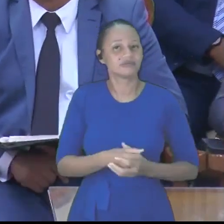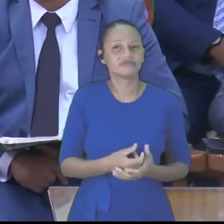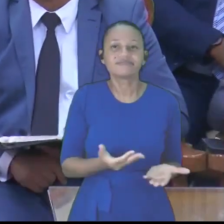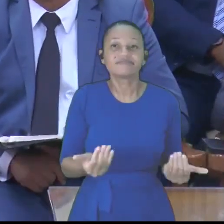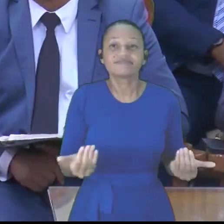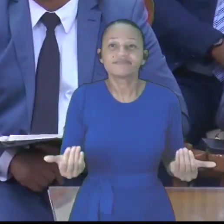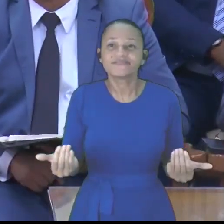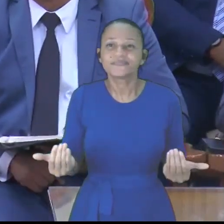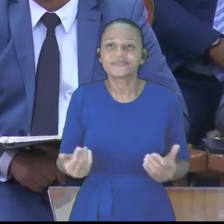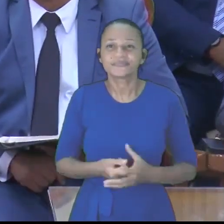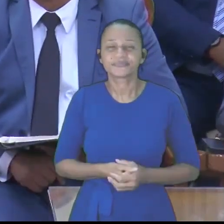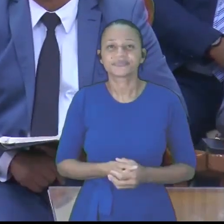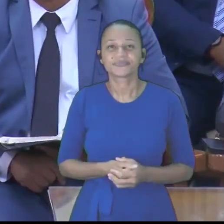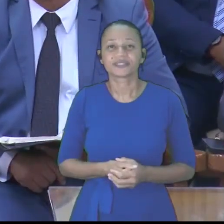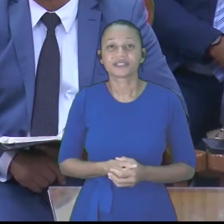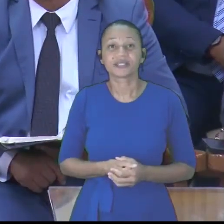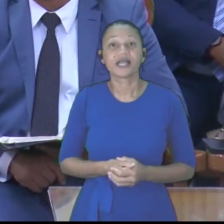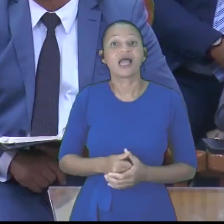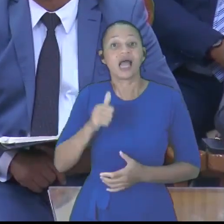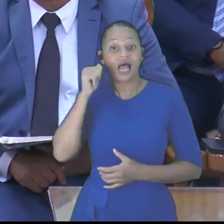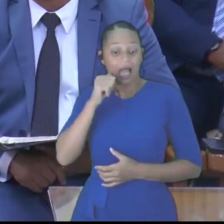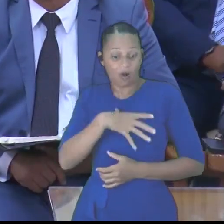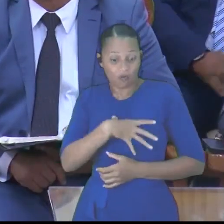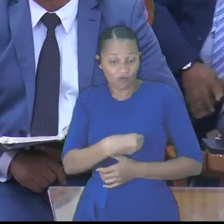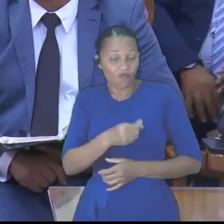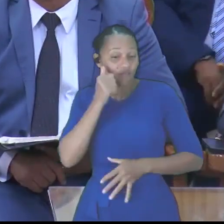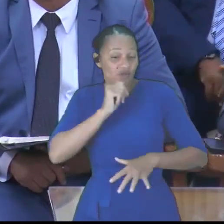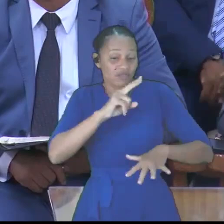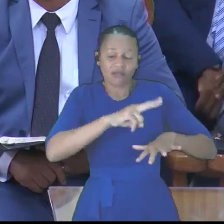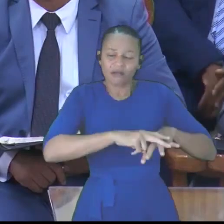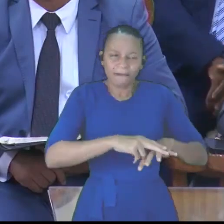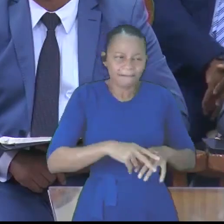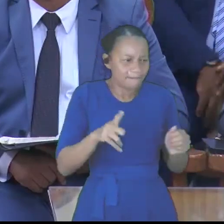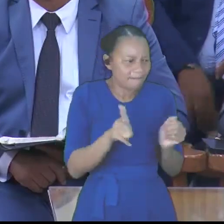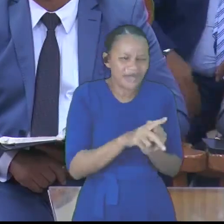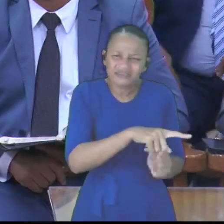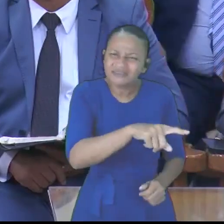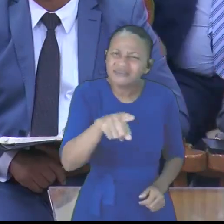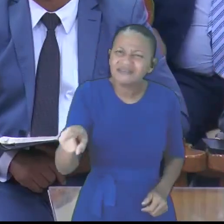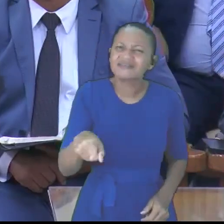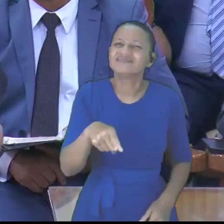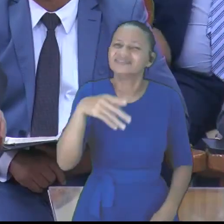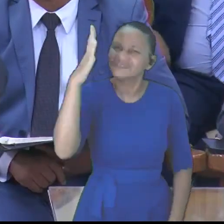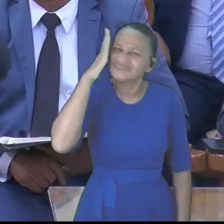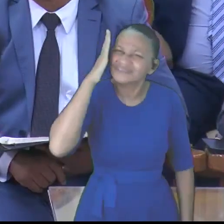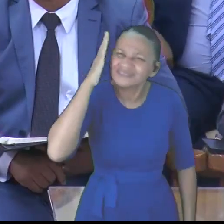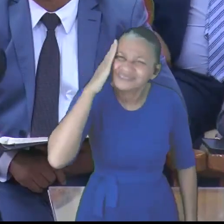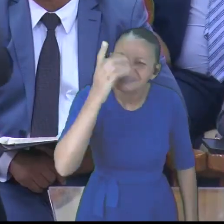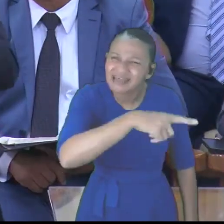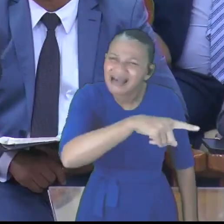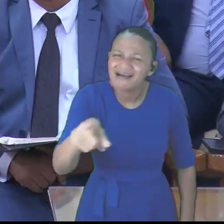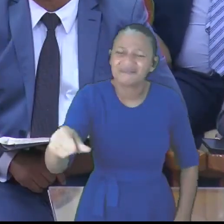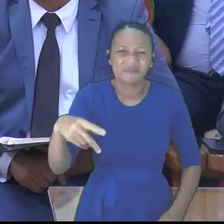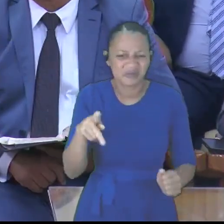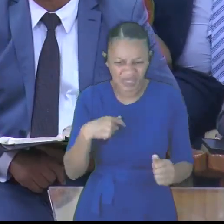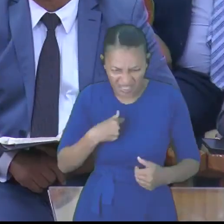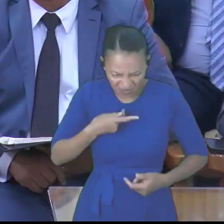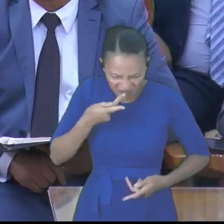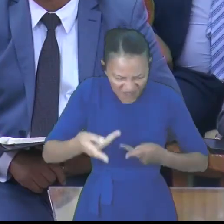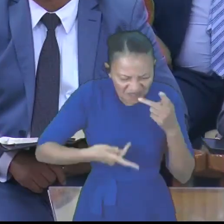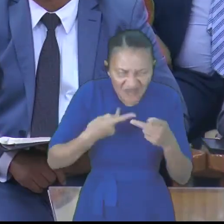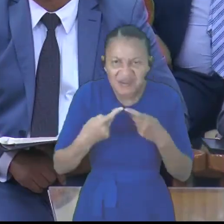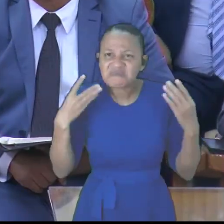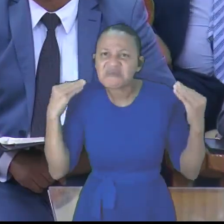Hein? A viúva, o filho da viúva. Pedro disse: vocês mesmos sabem, vocês sabem. Eu não estou falando